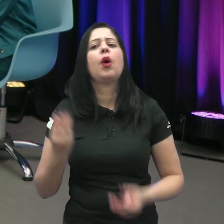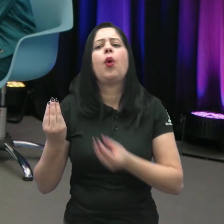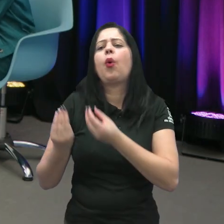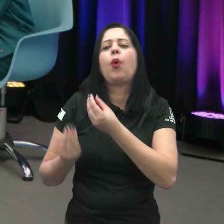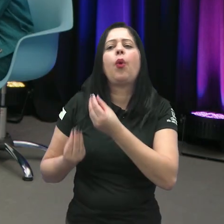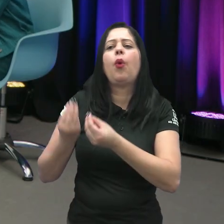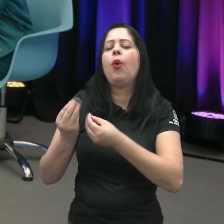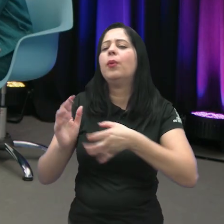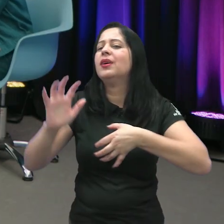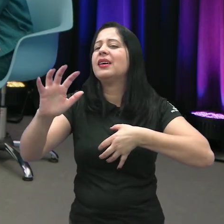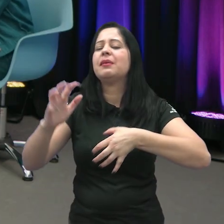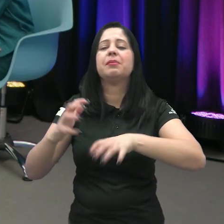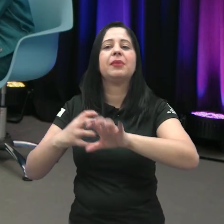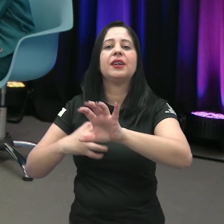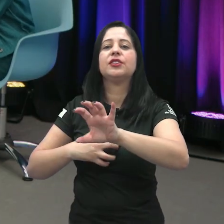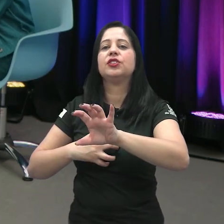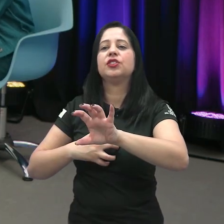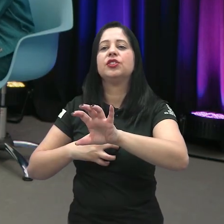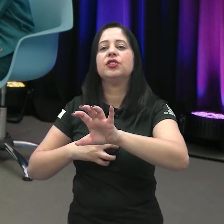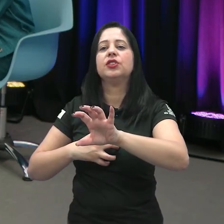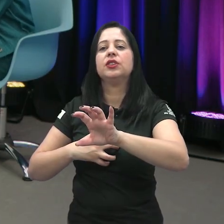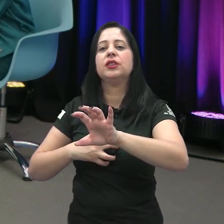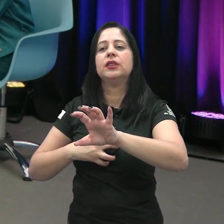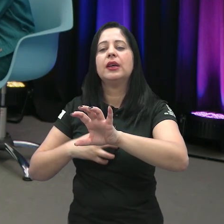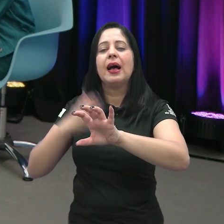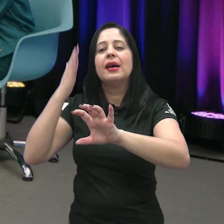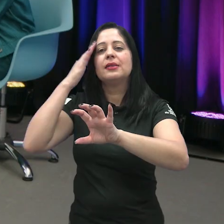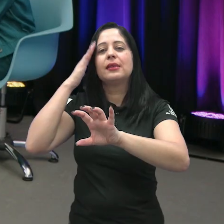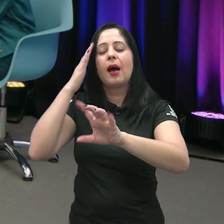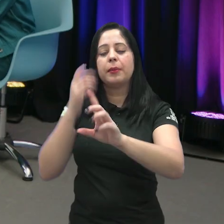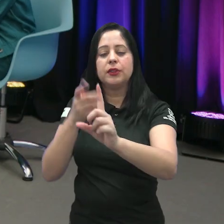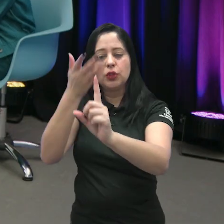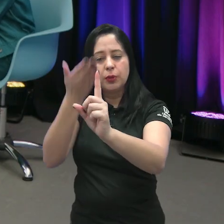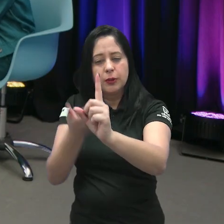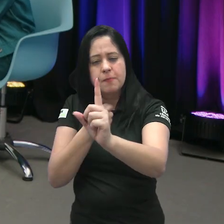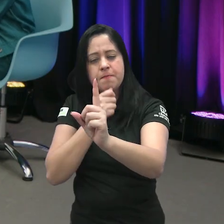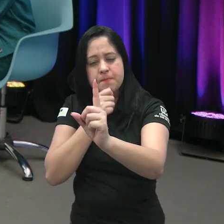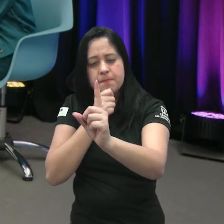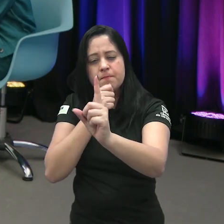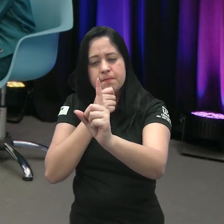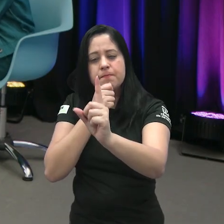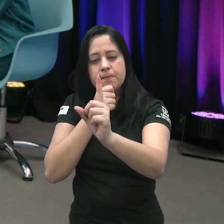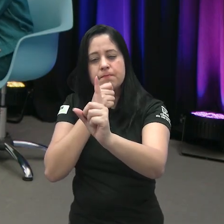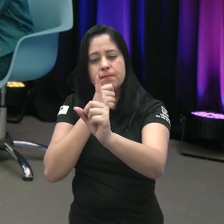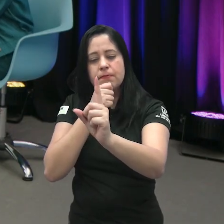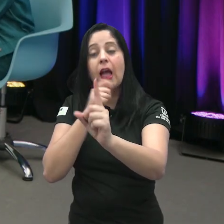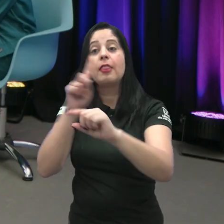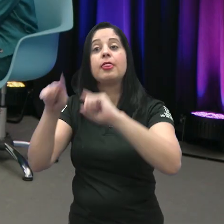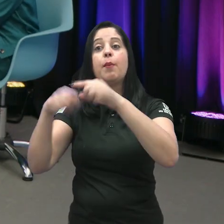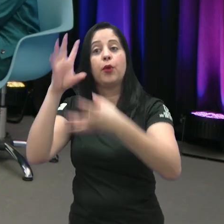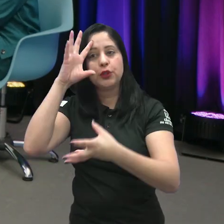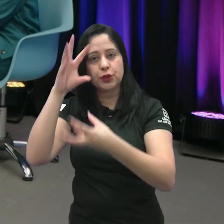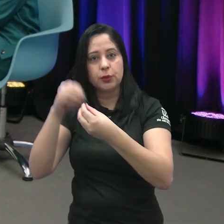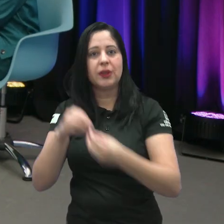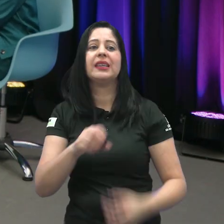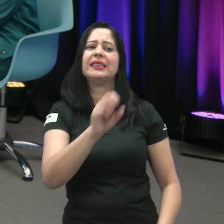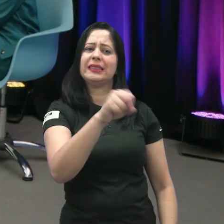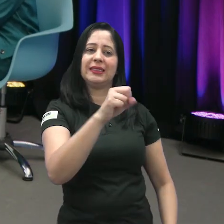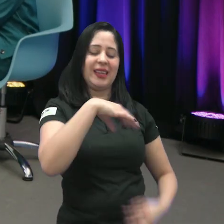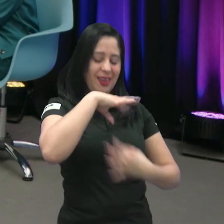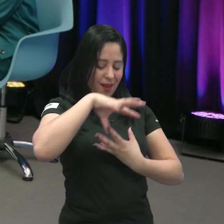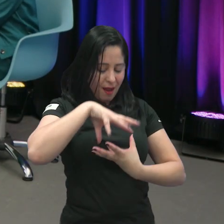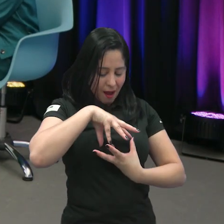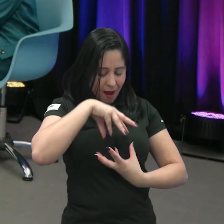empatia se relaciona com a escutativa? Tem tudo a ver, né? A gente primeiro tem que ouvir o outro, né, para entendê-lo, né? Eu acho que é a alma, né,